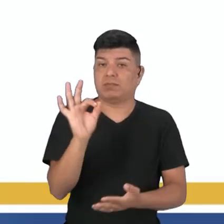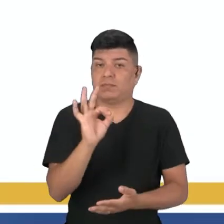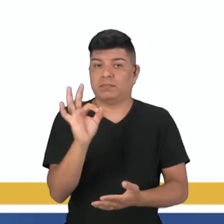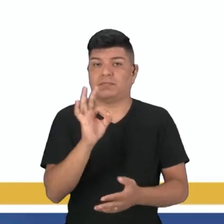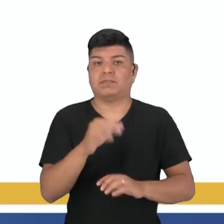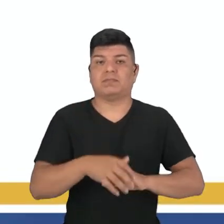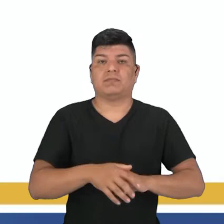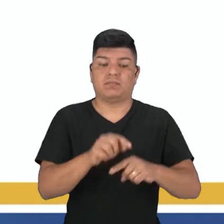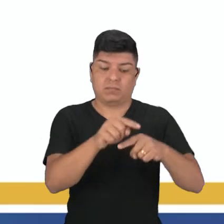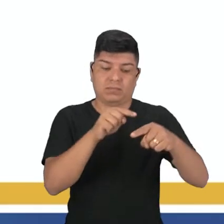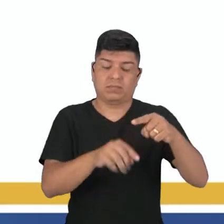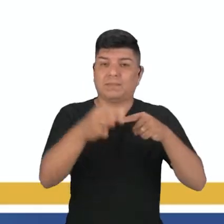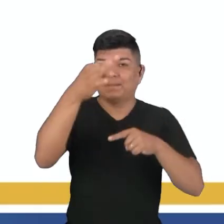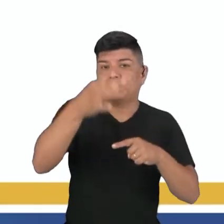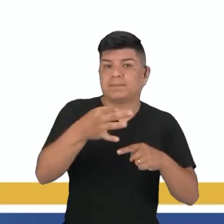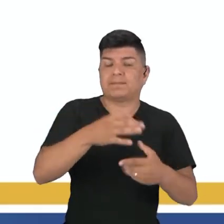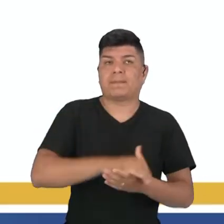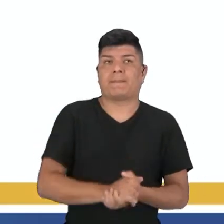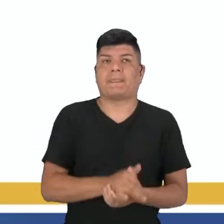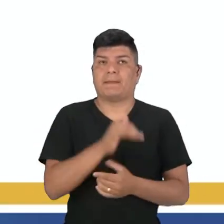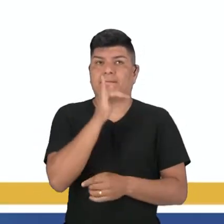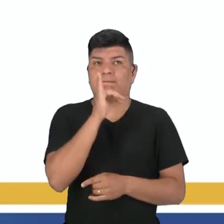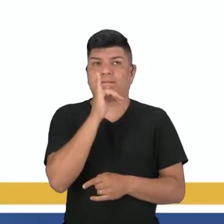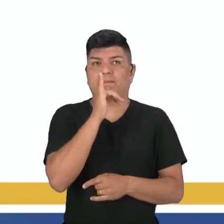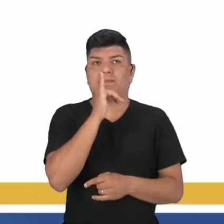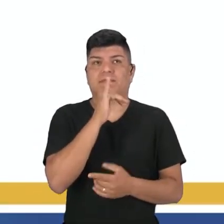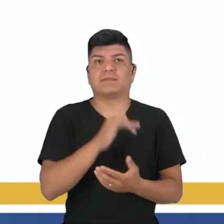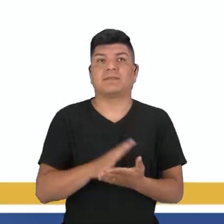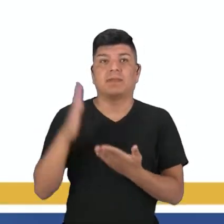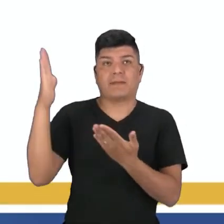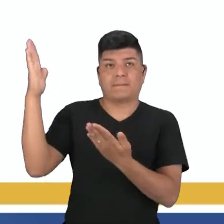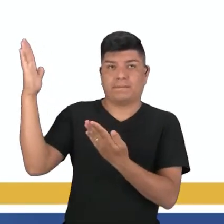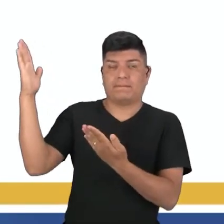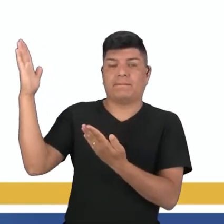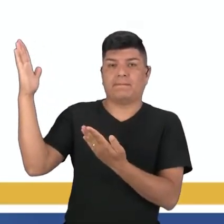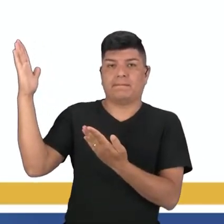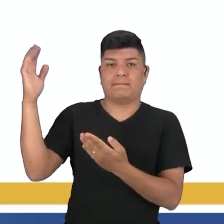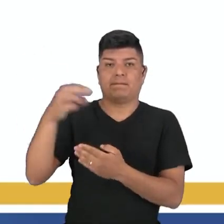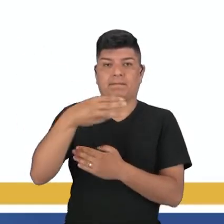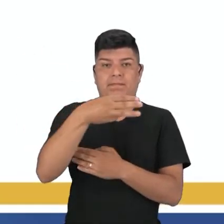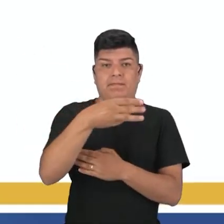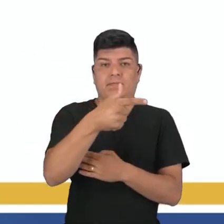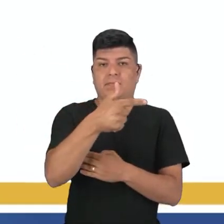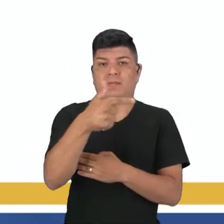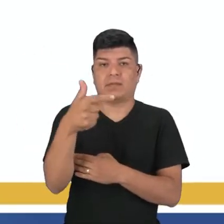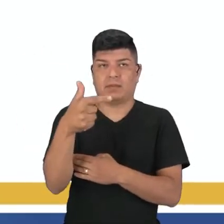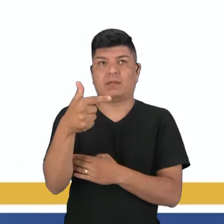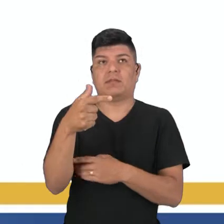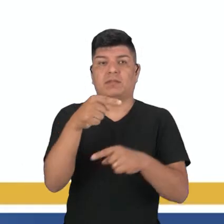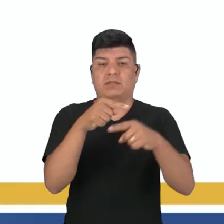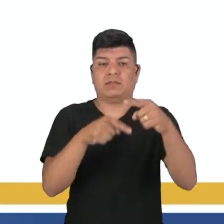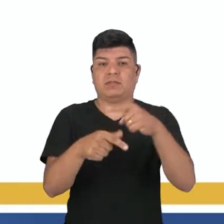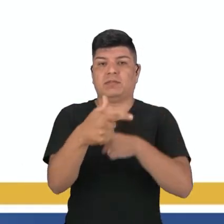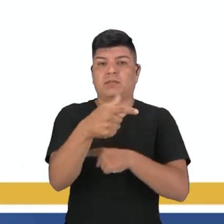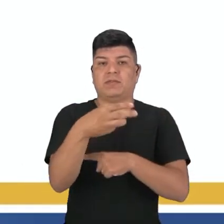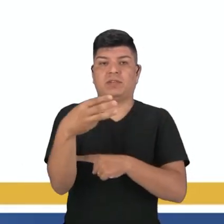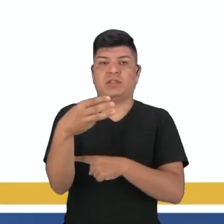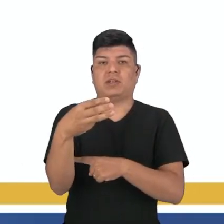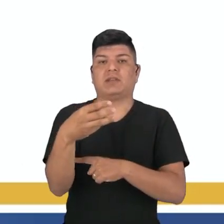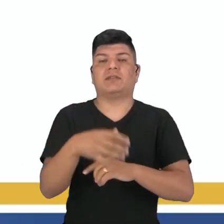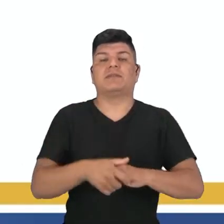divisão exata. Por exemplo, olha só essa divisão. 322 dividido por